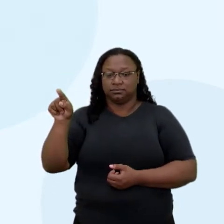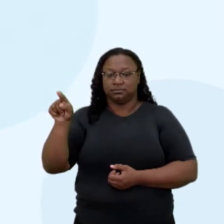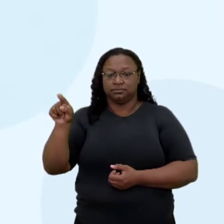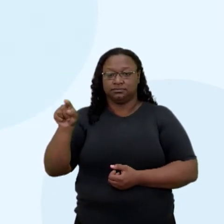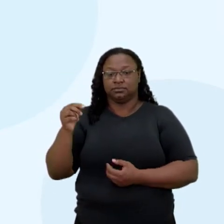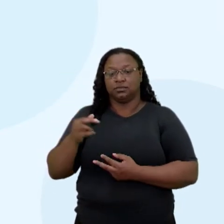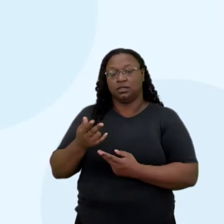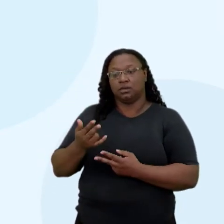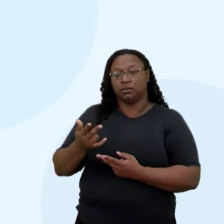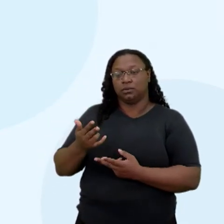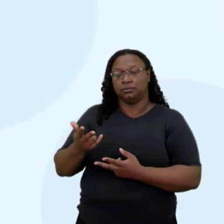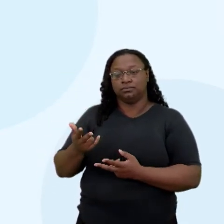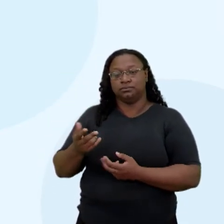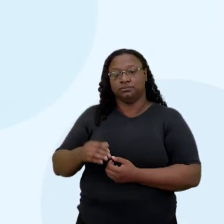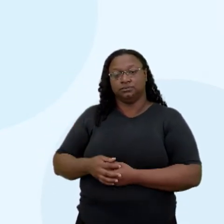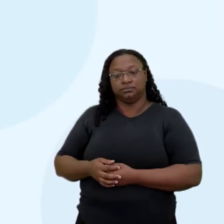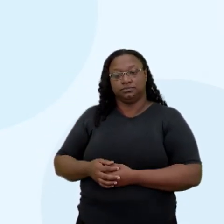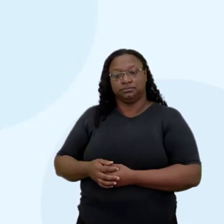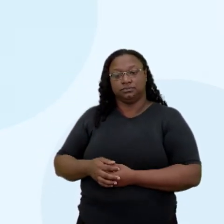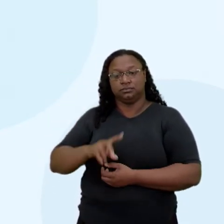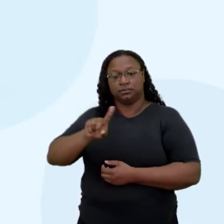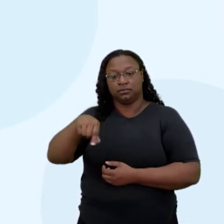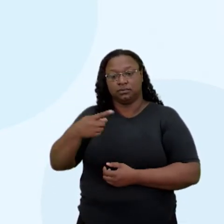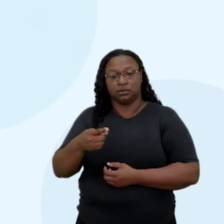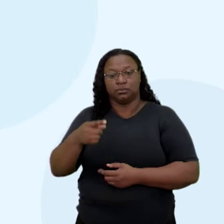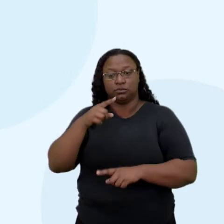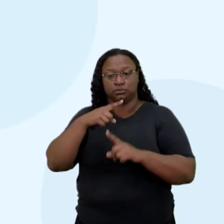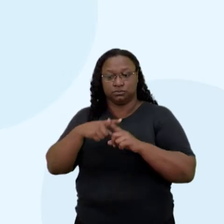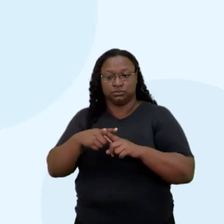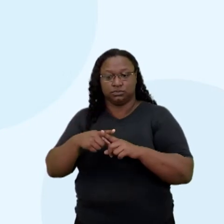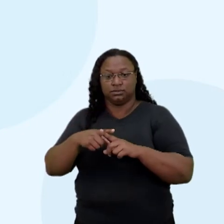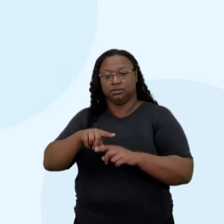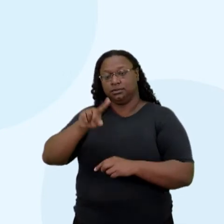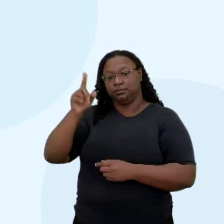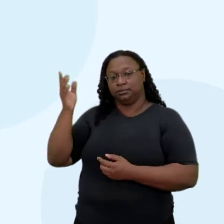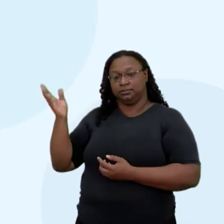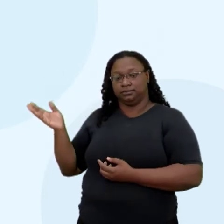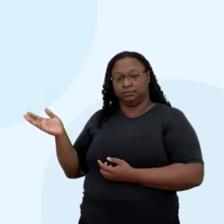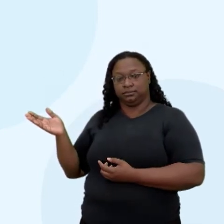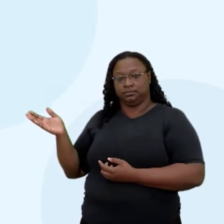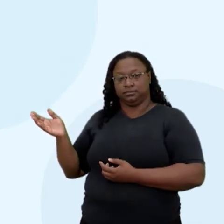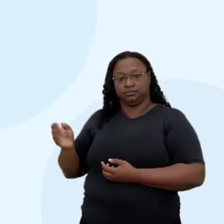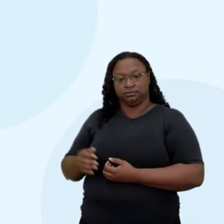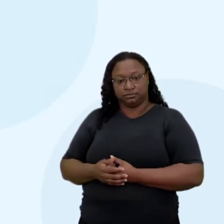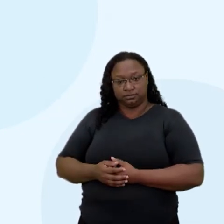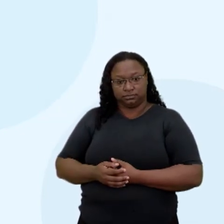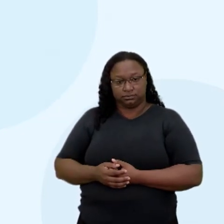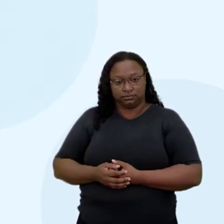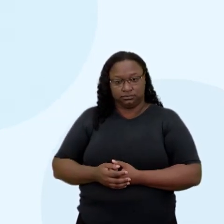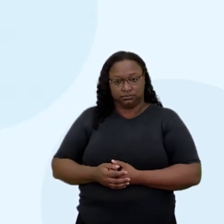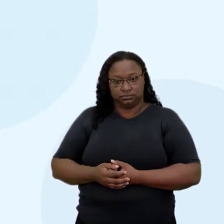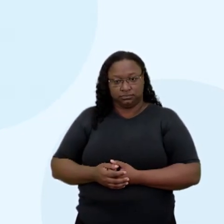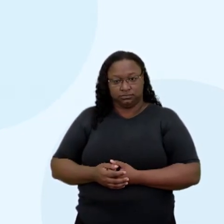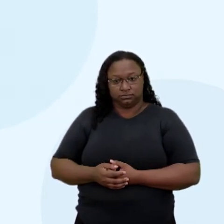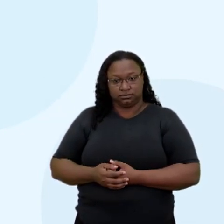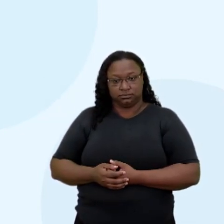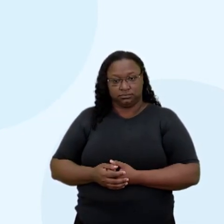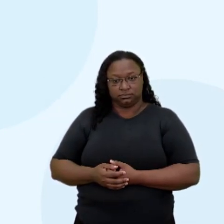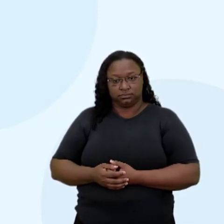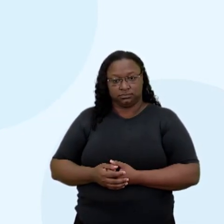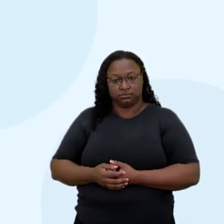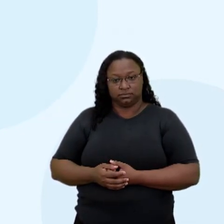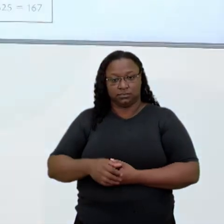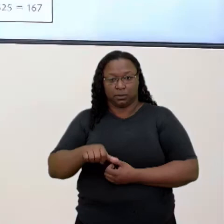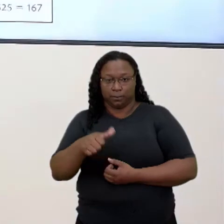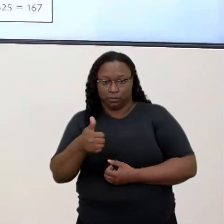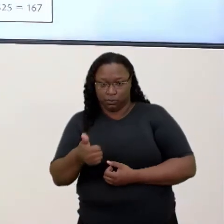Calcula esses valores, primeiro você multiplica, é uma regra, né? Multiplicar é um mandamento. E brincava que não é regra, é um mandamento.